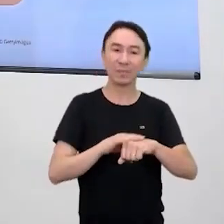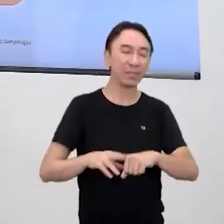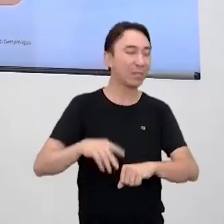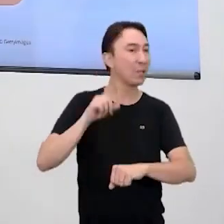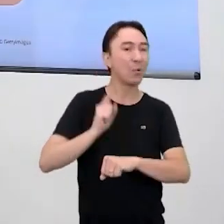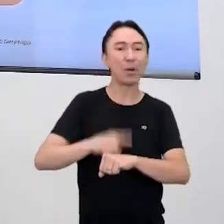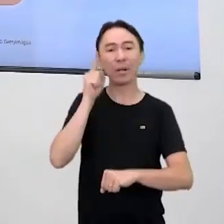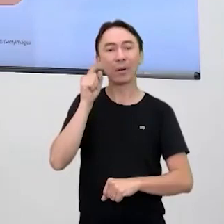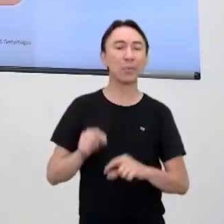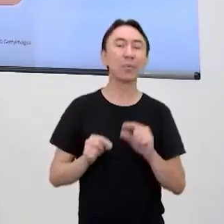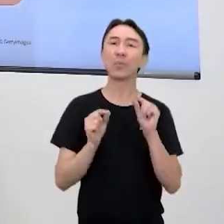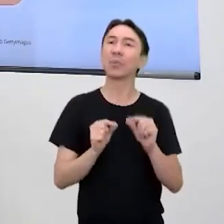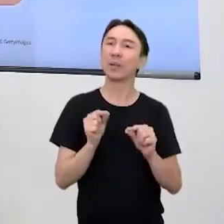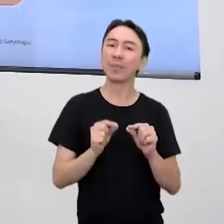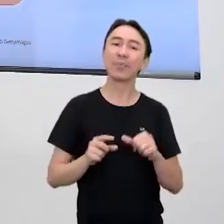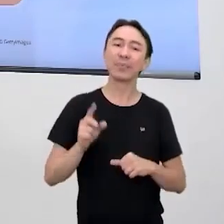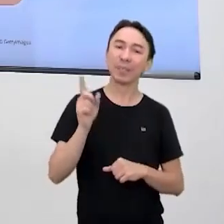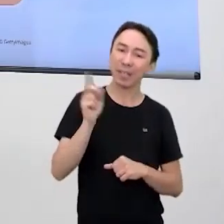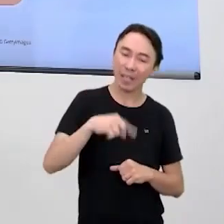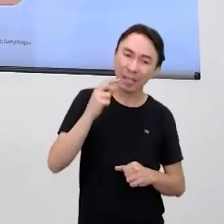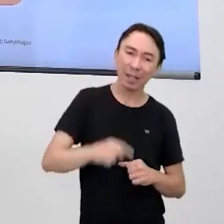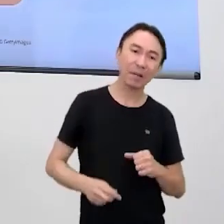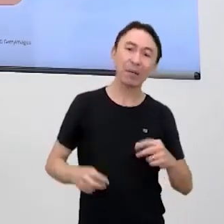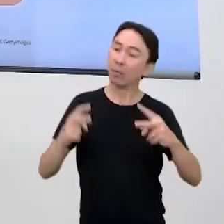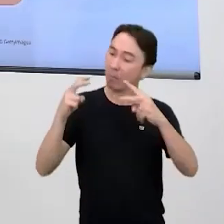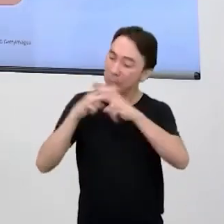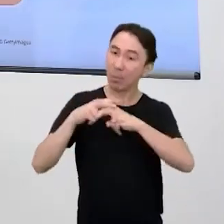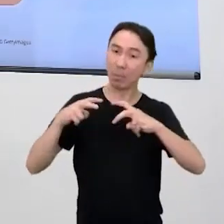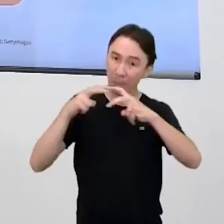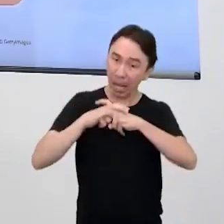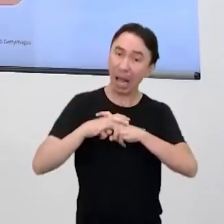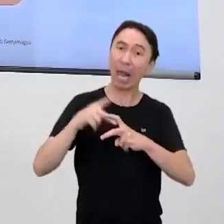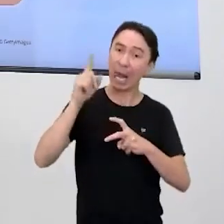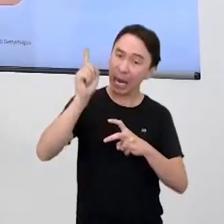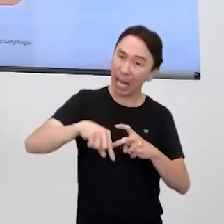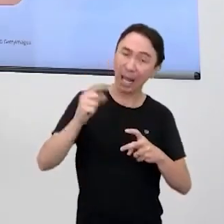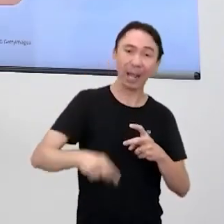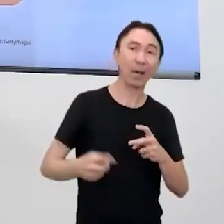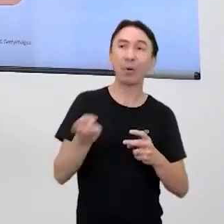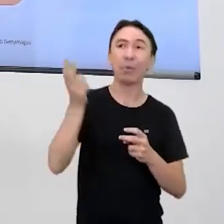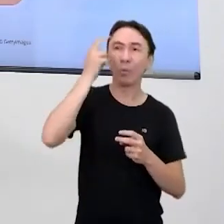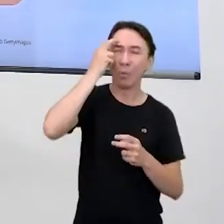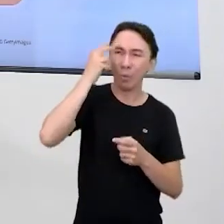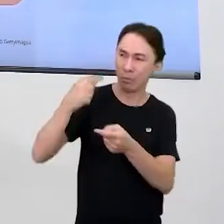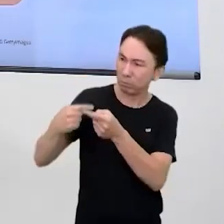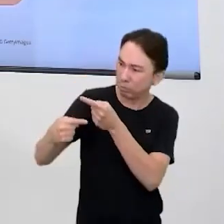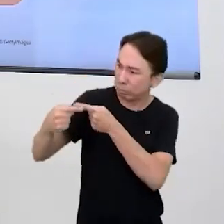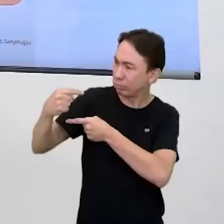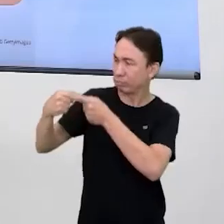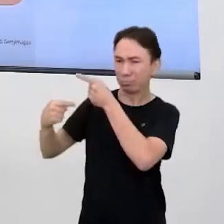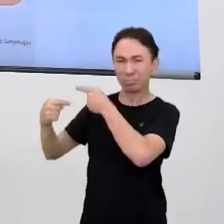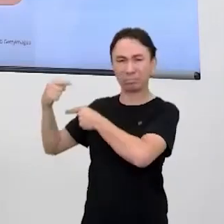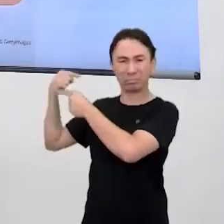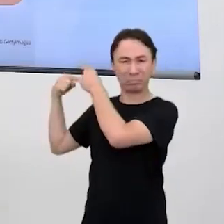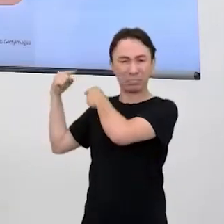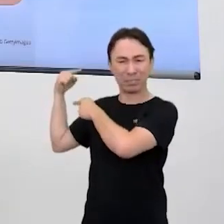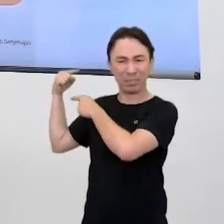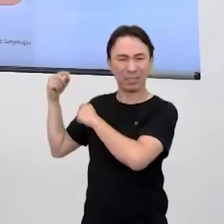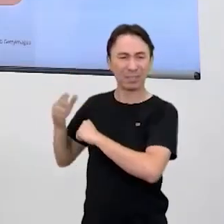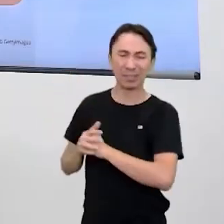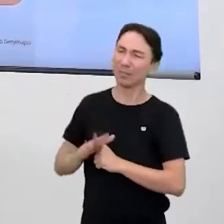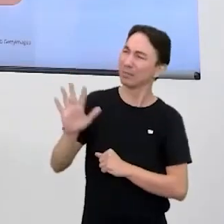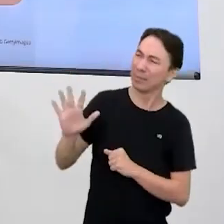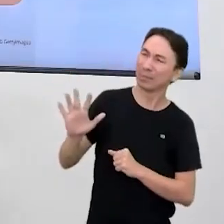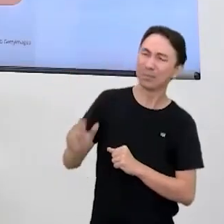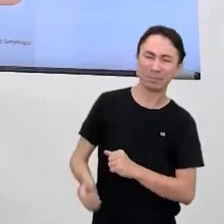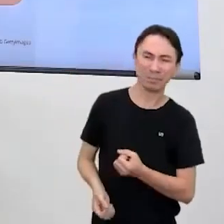das lutas como heranças das tradições culturais. E na época eu falei, nossa, mas trazer isso para um